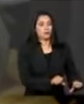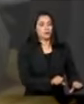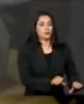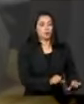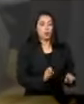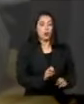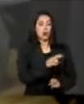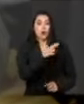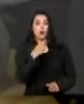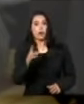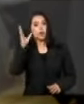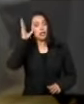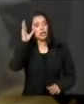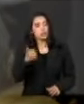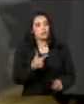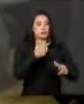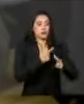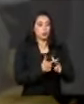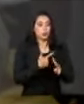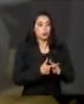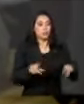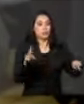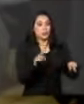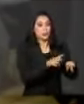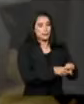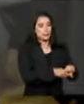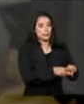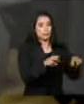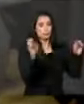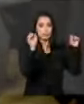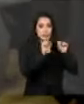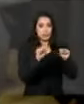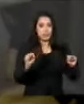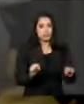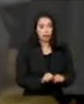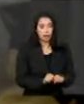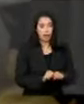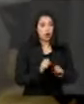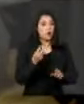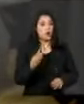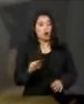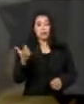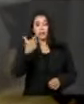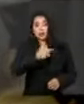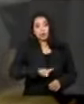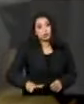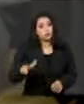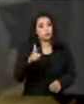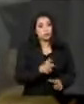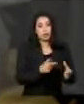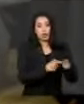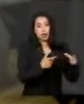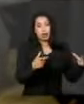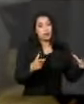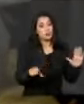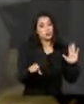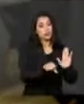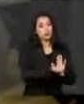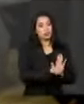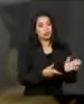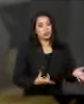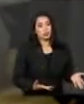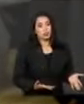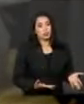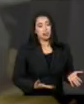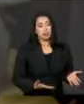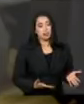resolvemos o problema do sistema prisional do Brasil, ou não parará a impunidade. E posturas interpretativas como estas, que contrariam